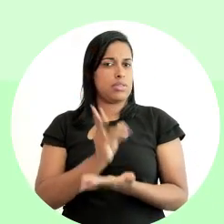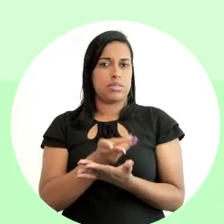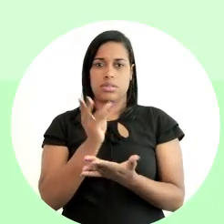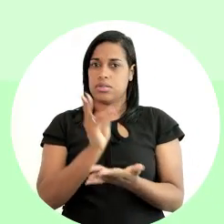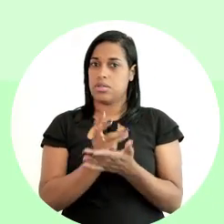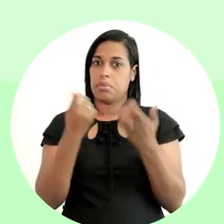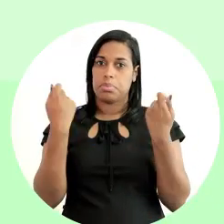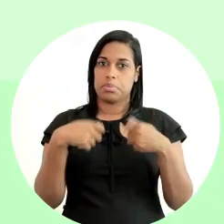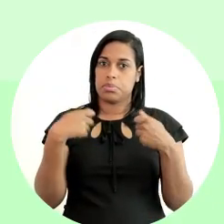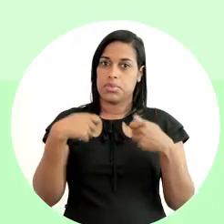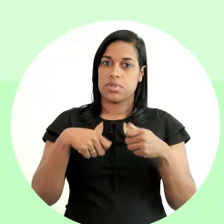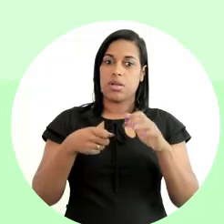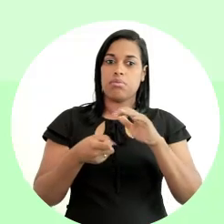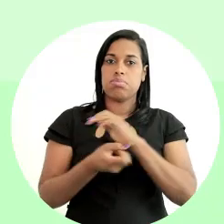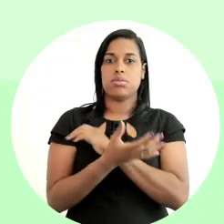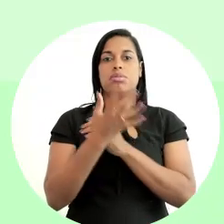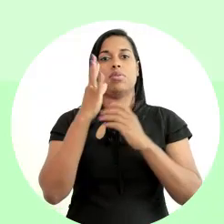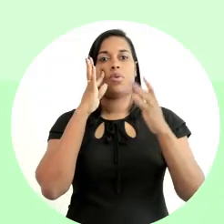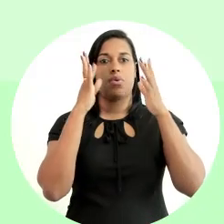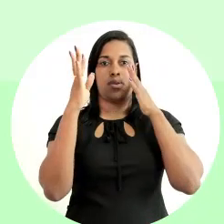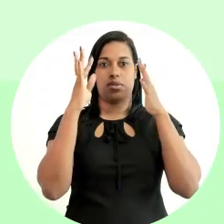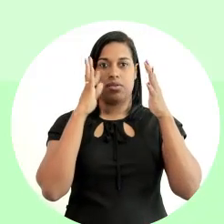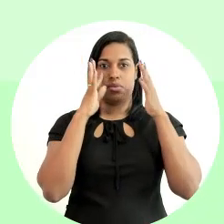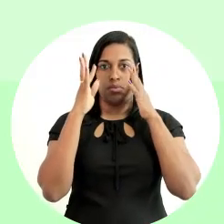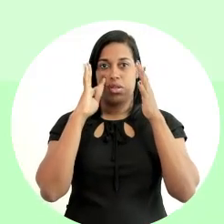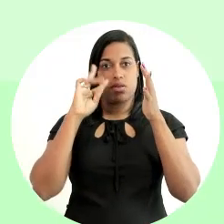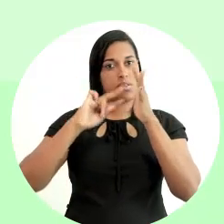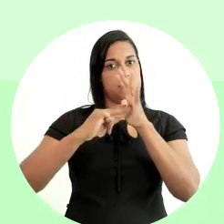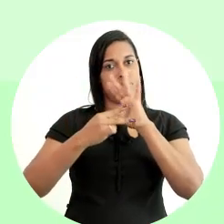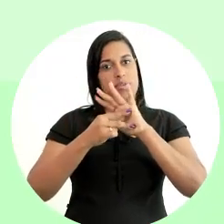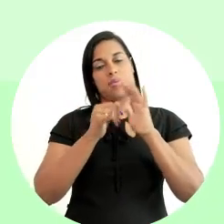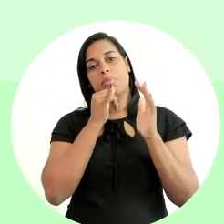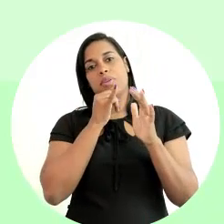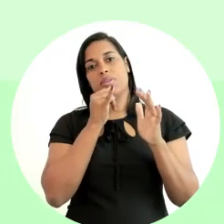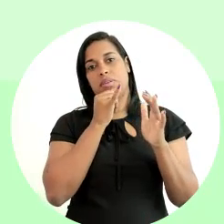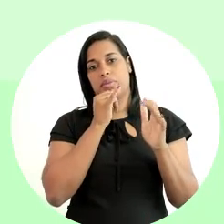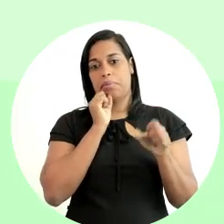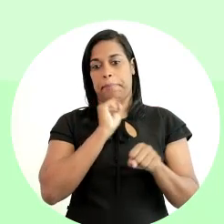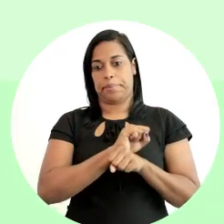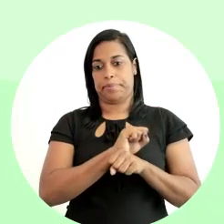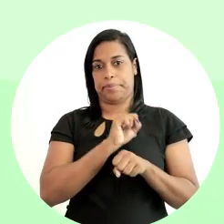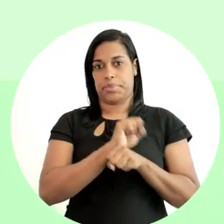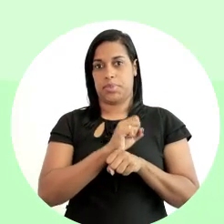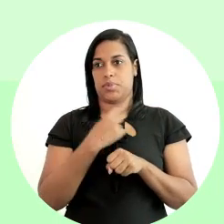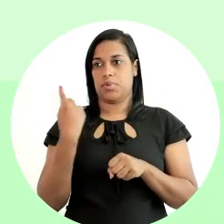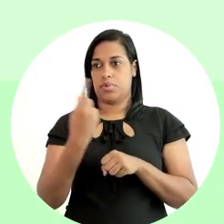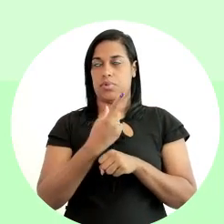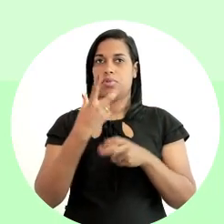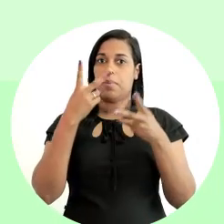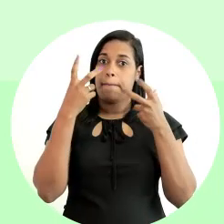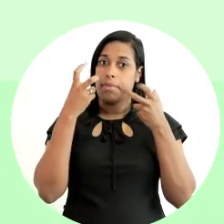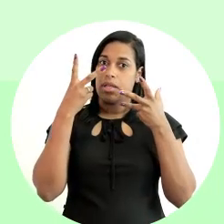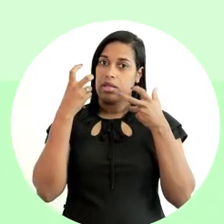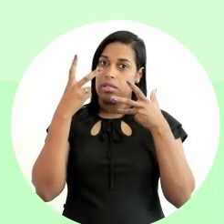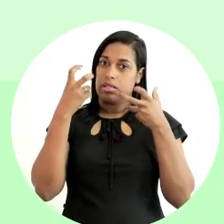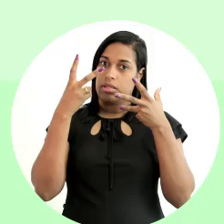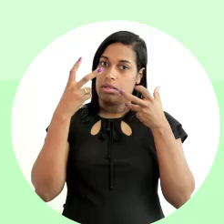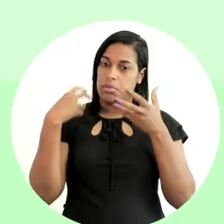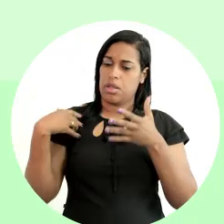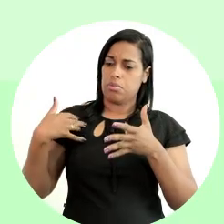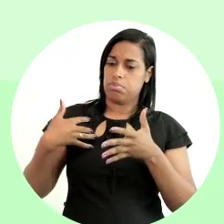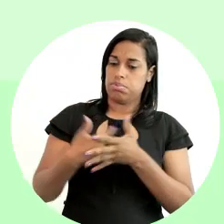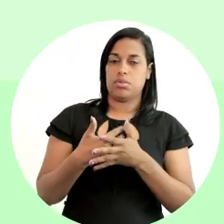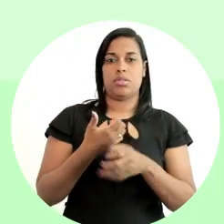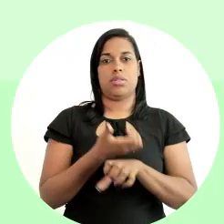existirá a necessidade de transmissão de conhecimento. O que não quer dizer que seja estático, como nós temos percebido ao longo